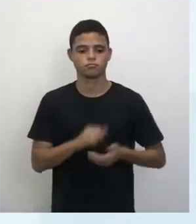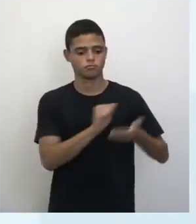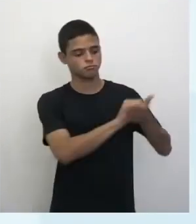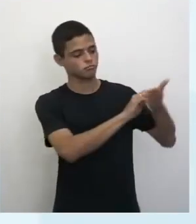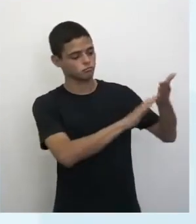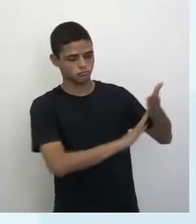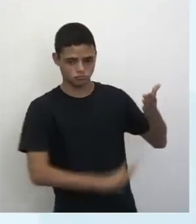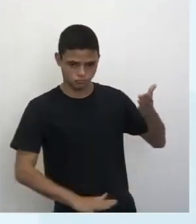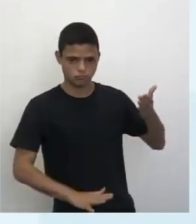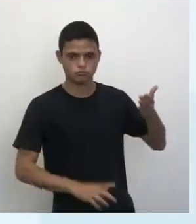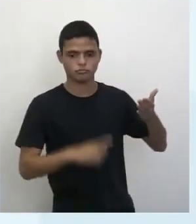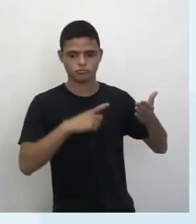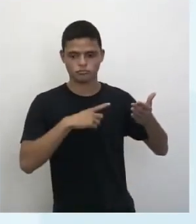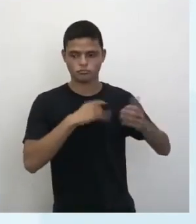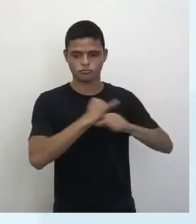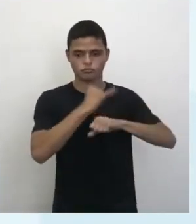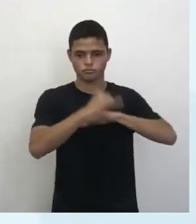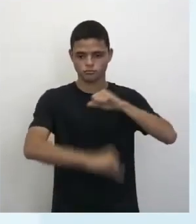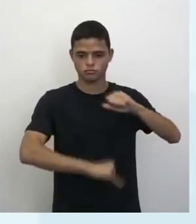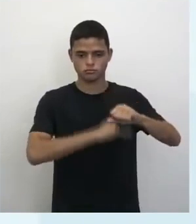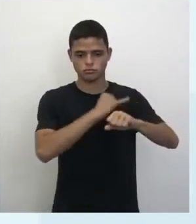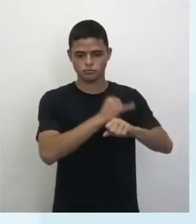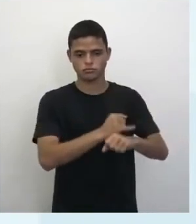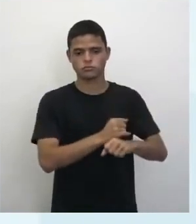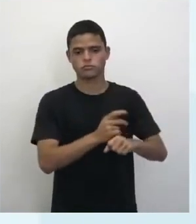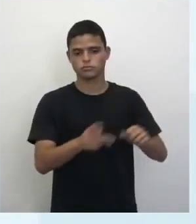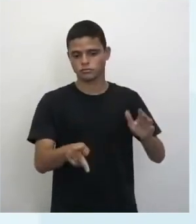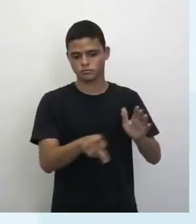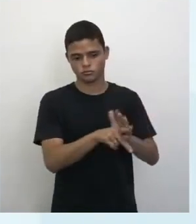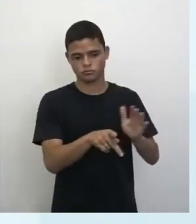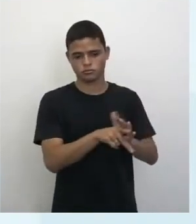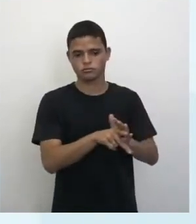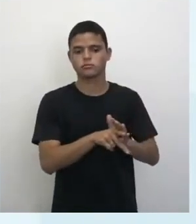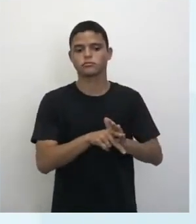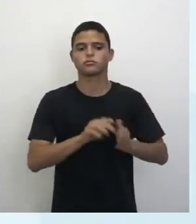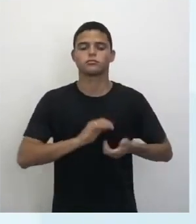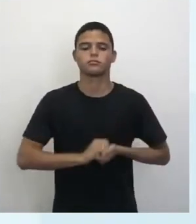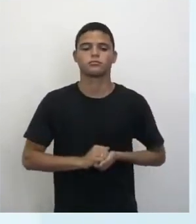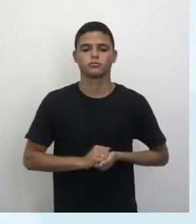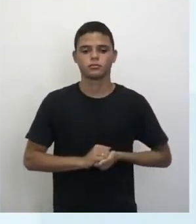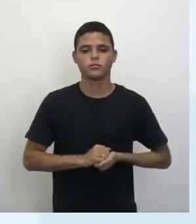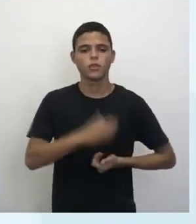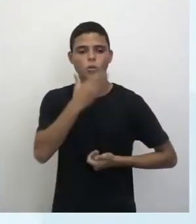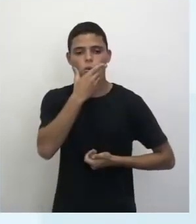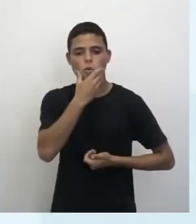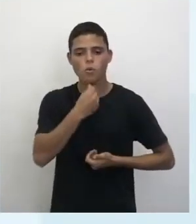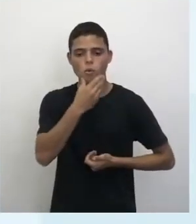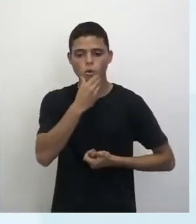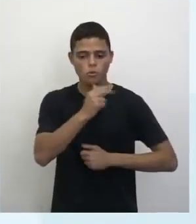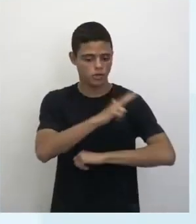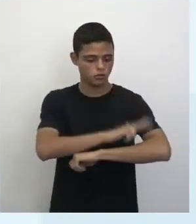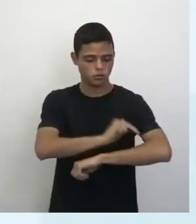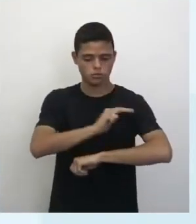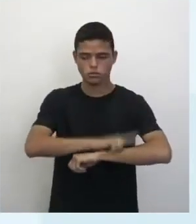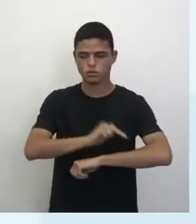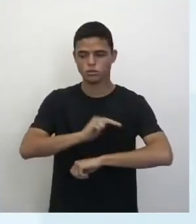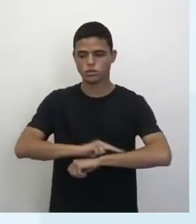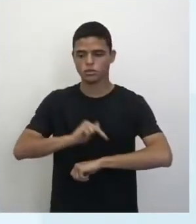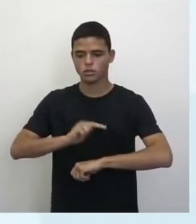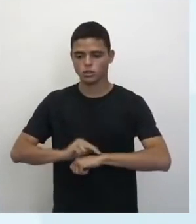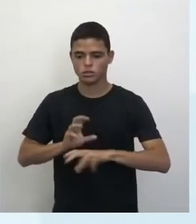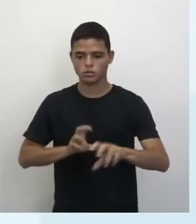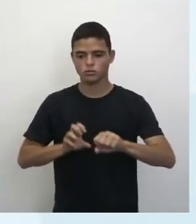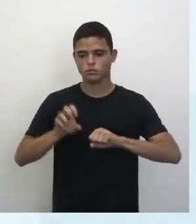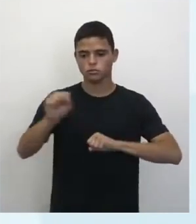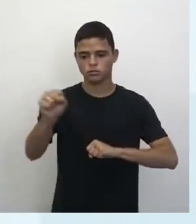então, eu retirei do site deles especificamente, tudo bem, do Cadu Simões, e temos lá o Homem Grilo. O Homem Grilo ganhou seus